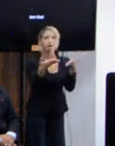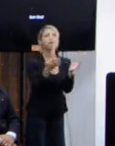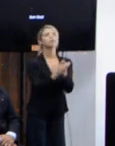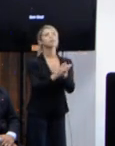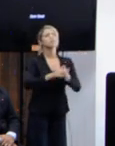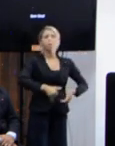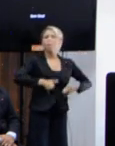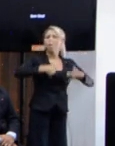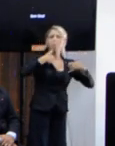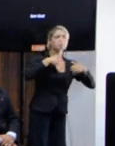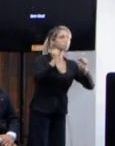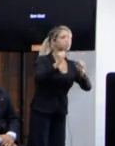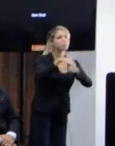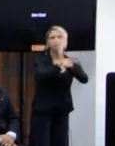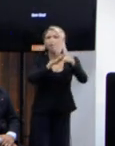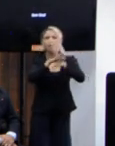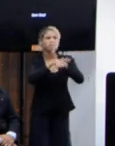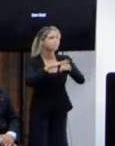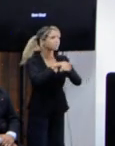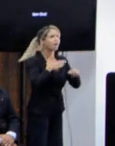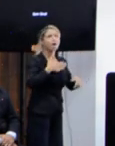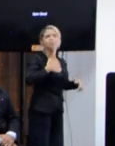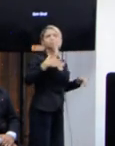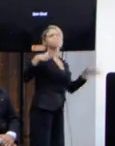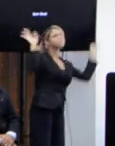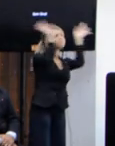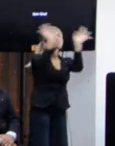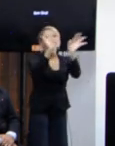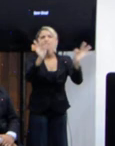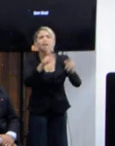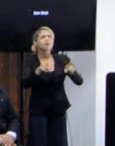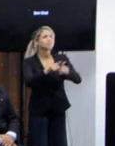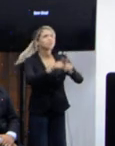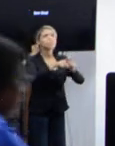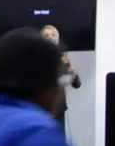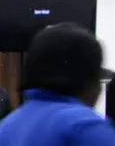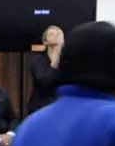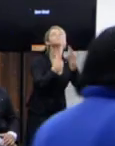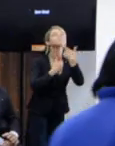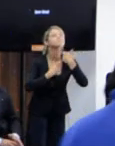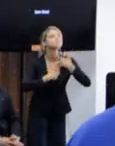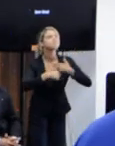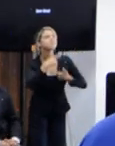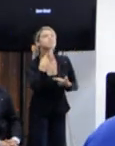dos senhores. É uma grande alegria, uma grande satisfação. E desejo que